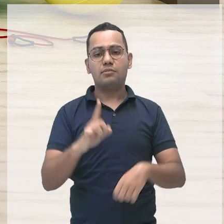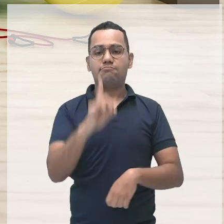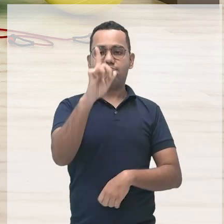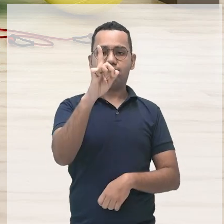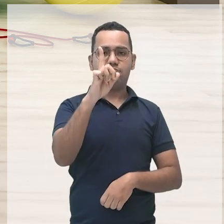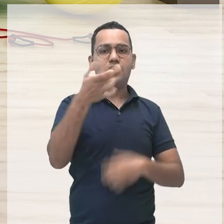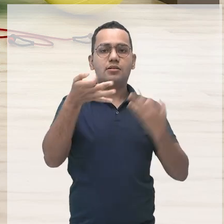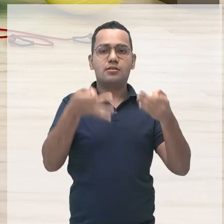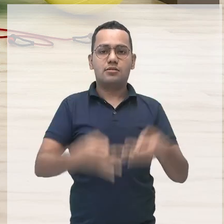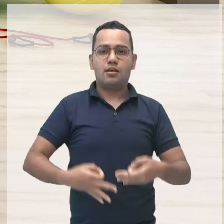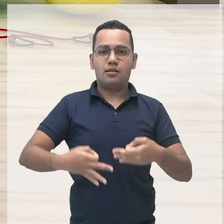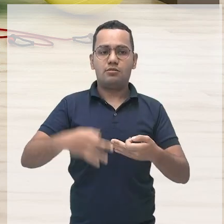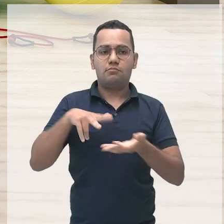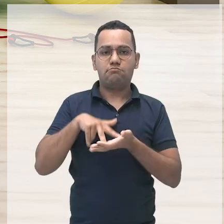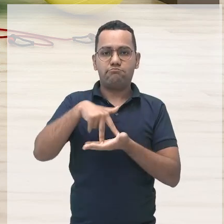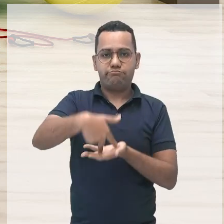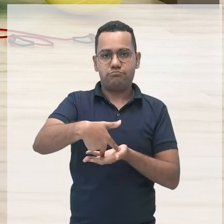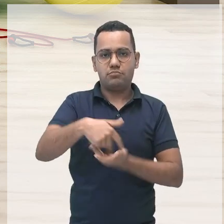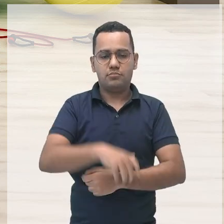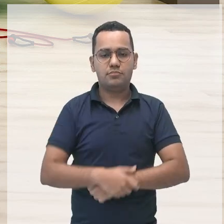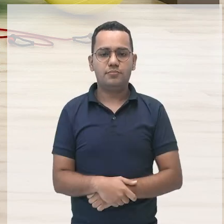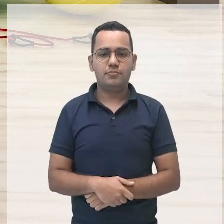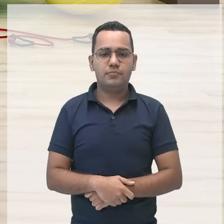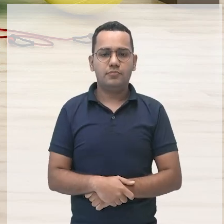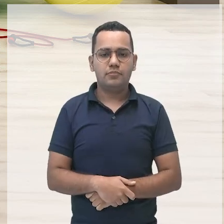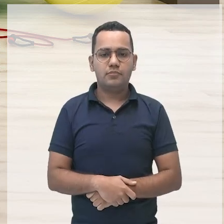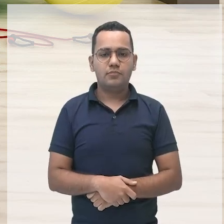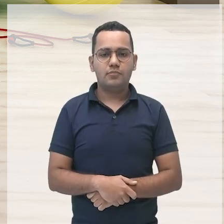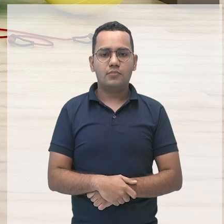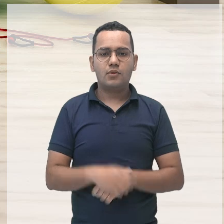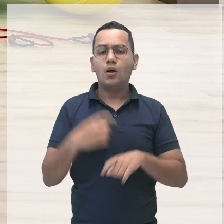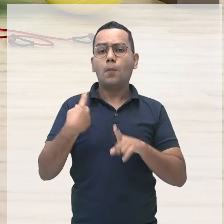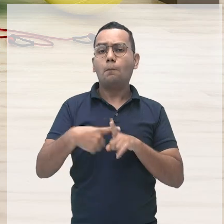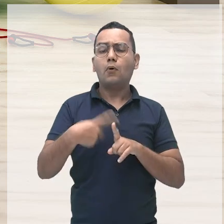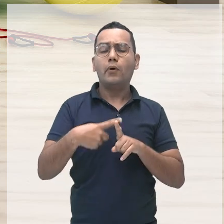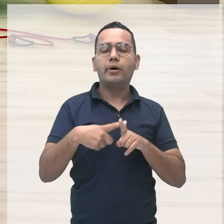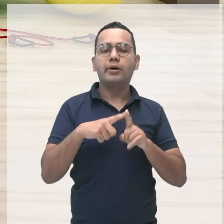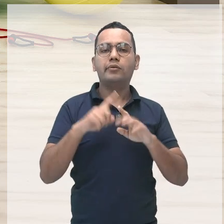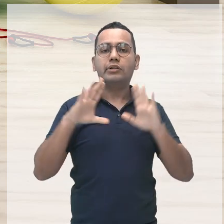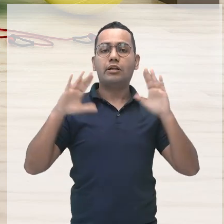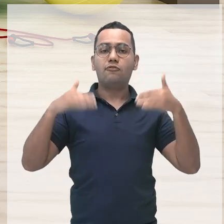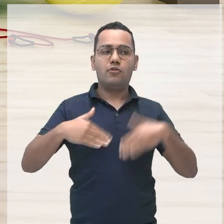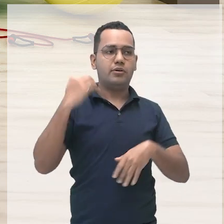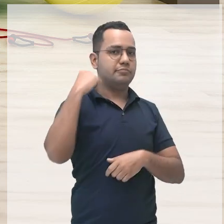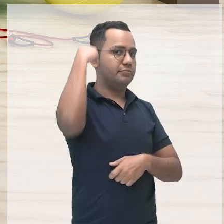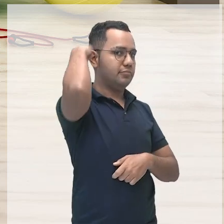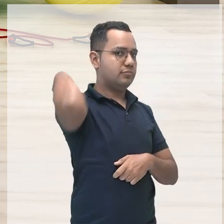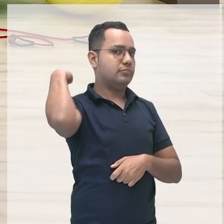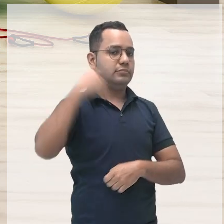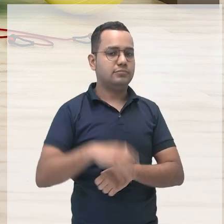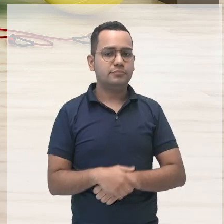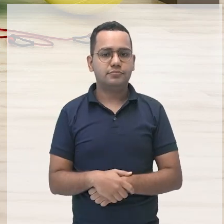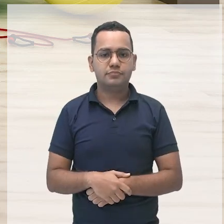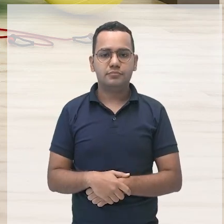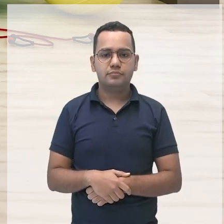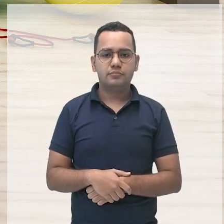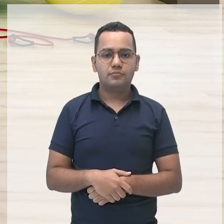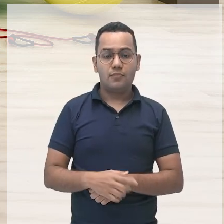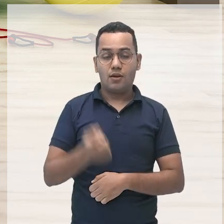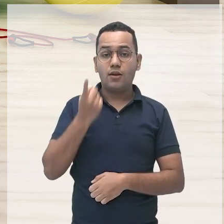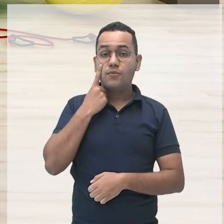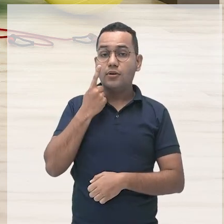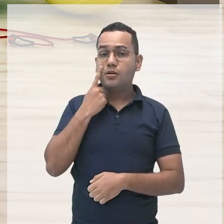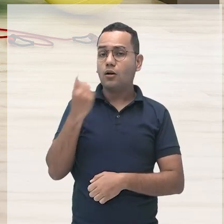a postura ereta, justamente porque você está trabalhando a sua musculatura das costas. Como é que eu faço isso? Ainda com o auxílio